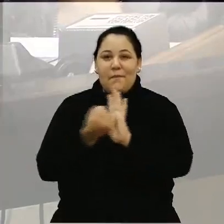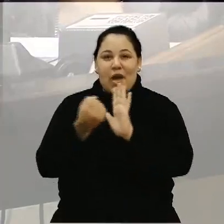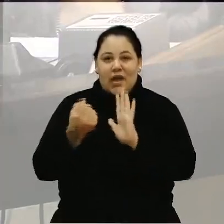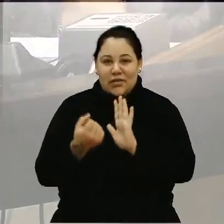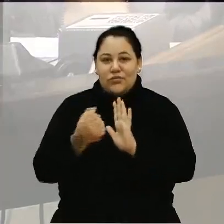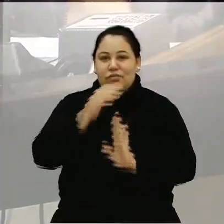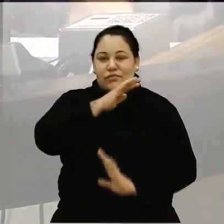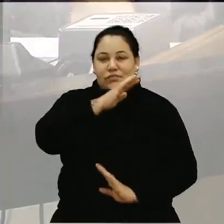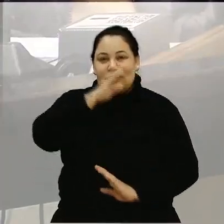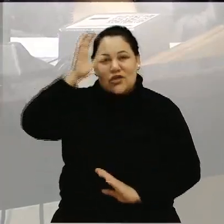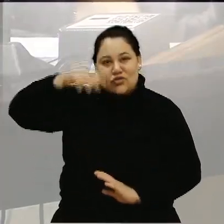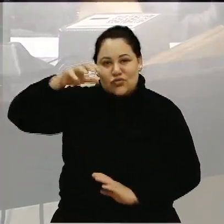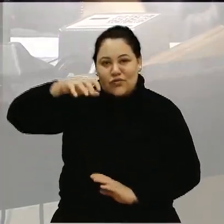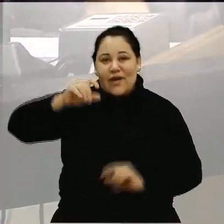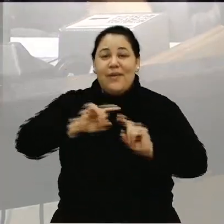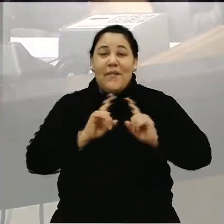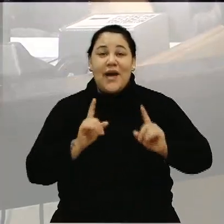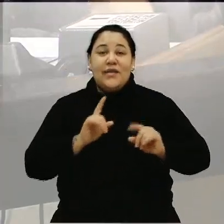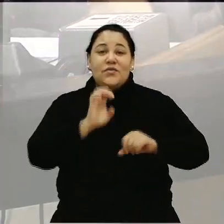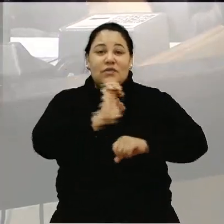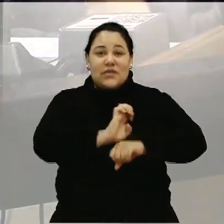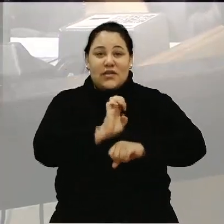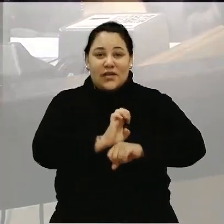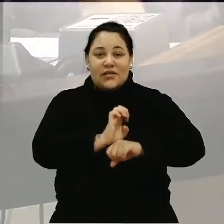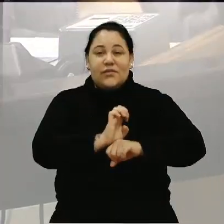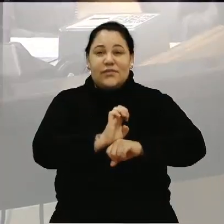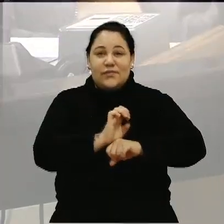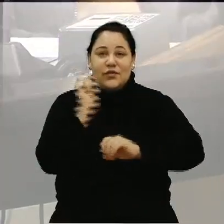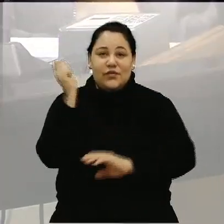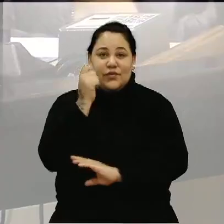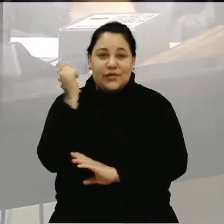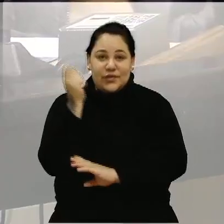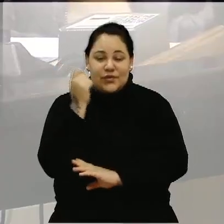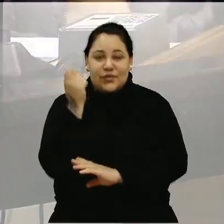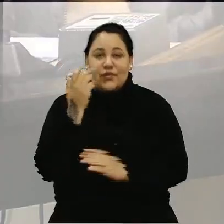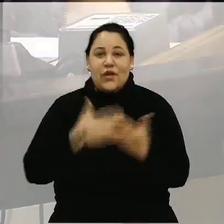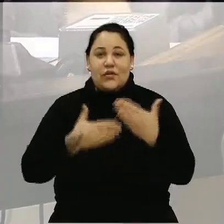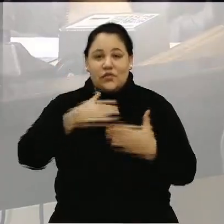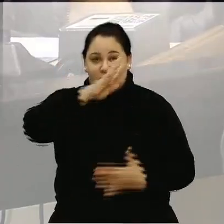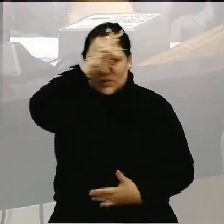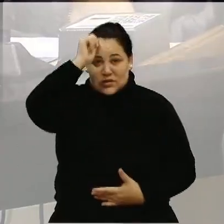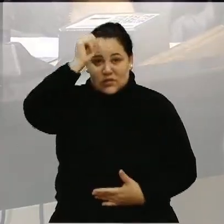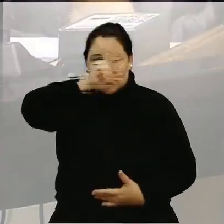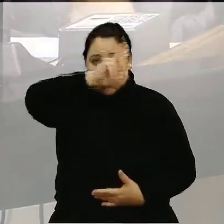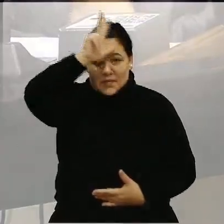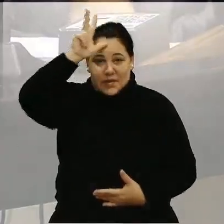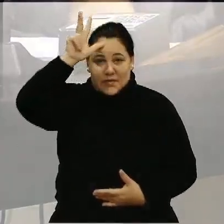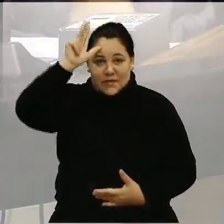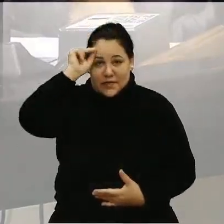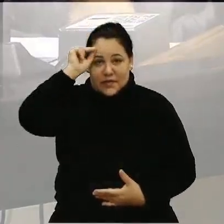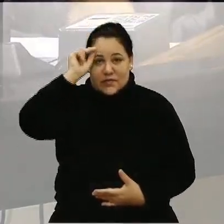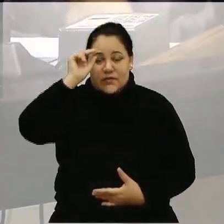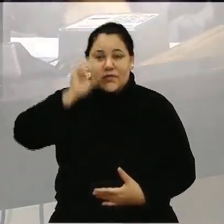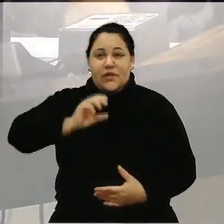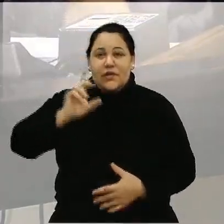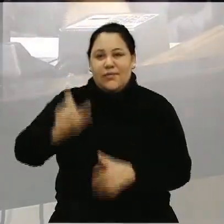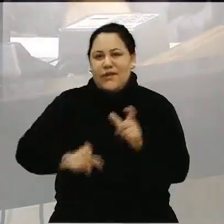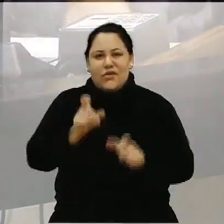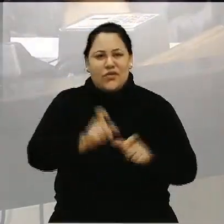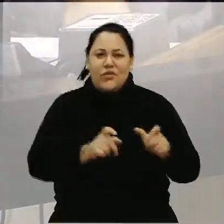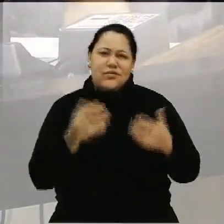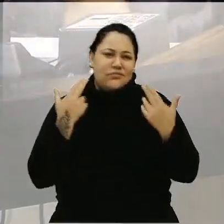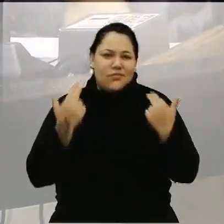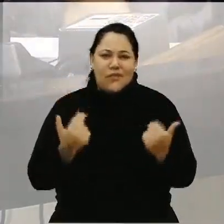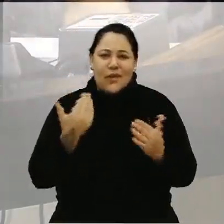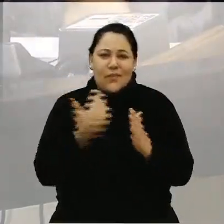do Sul, a todos os municípios, prefeitos e cidadãos comuns que perderam suas casas,